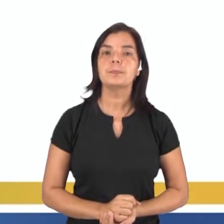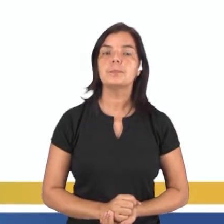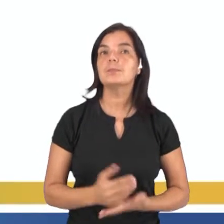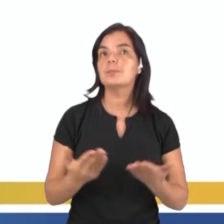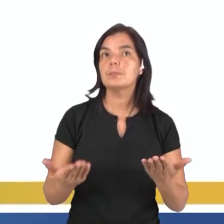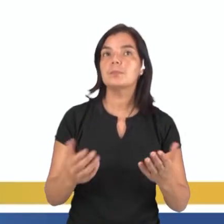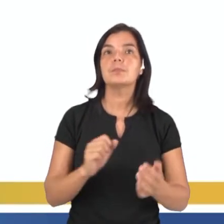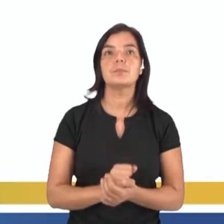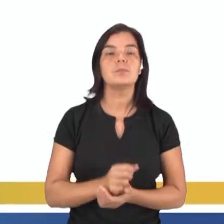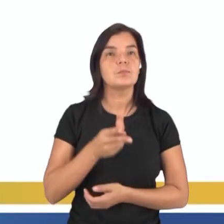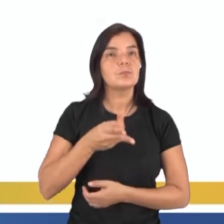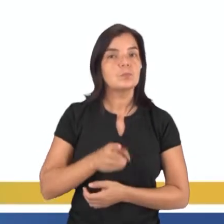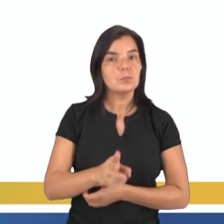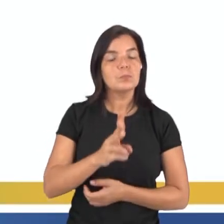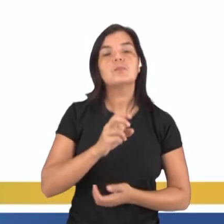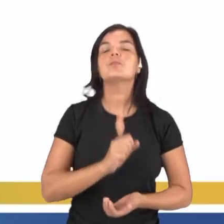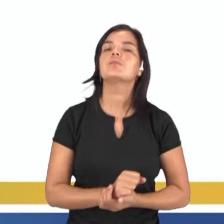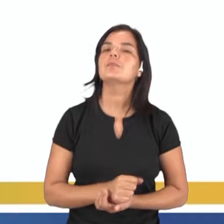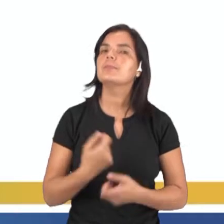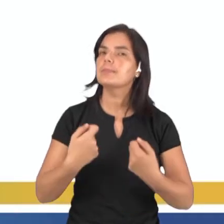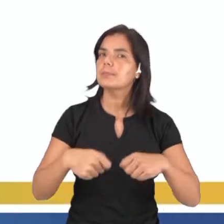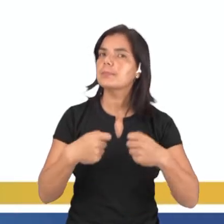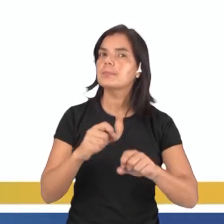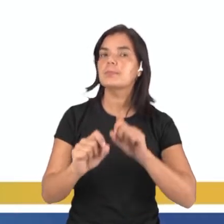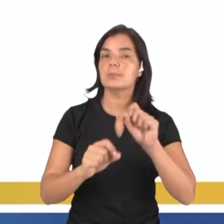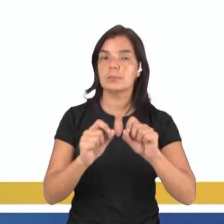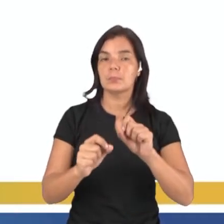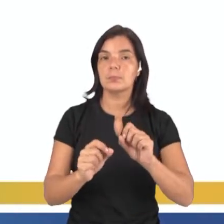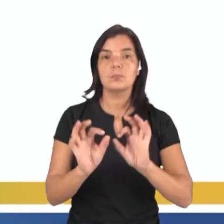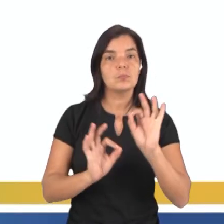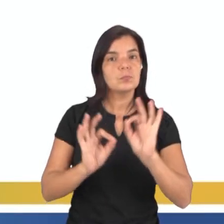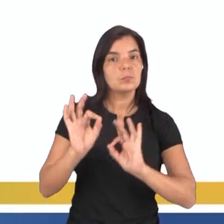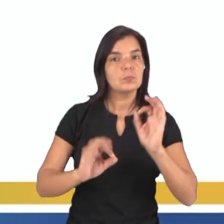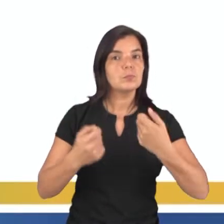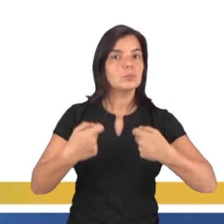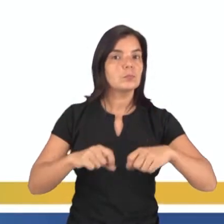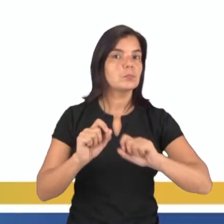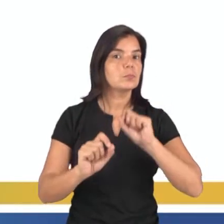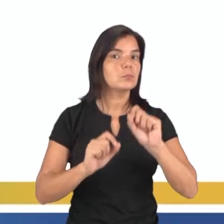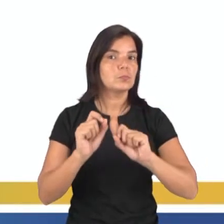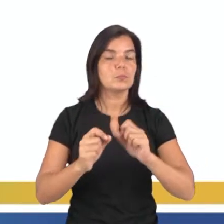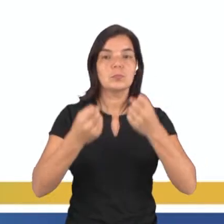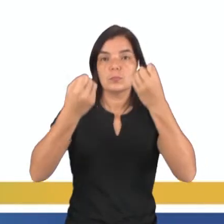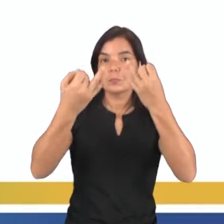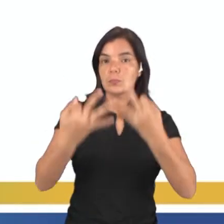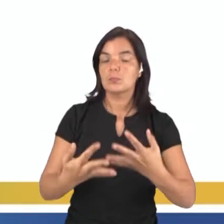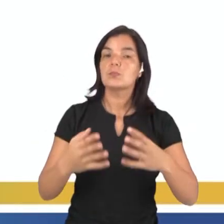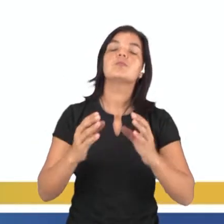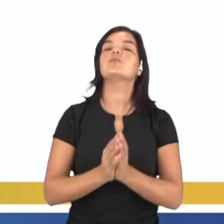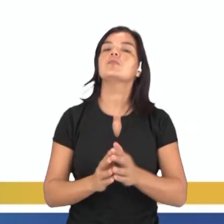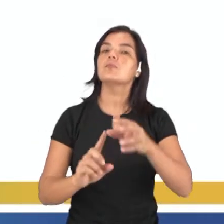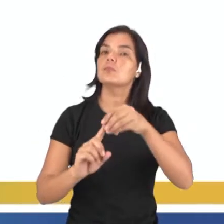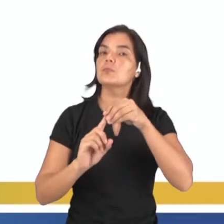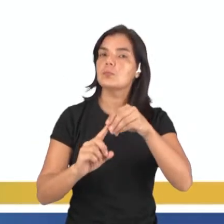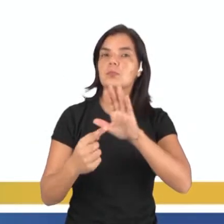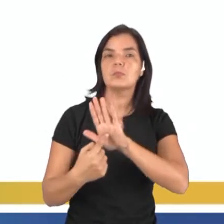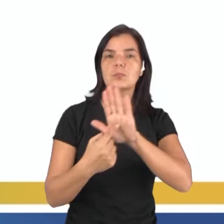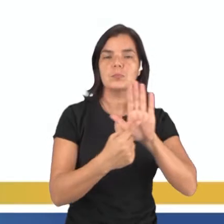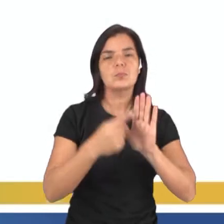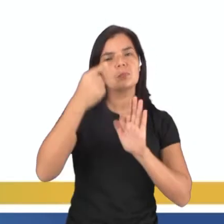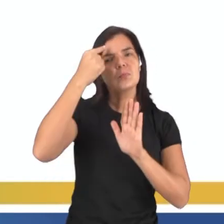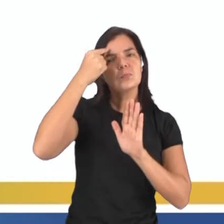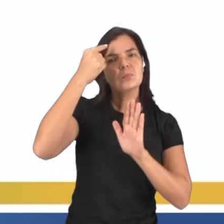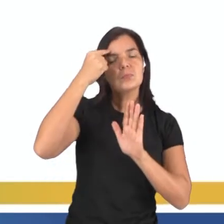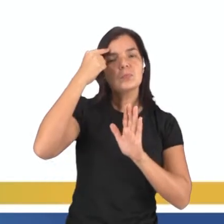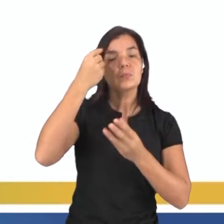E aí, na continuidade, né, nós devemos, para preparar, é preciso definir os objetivos de apresentação, refletir na